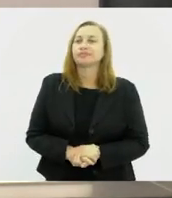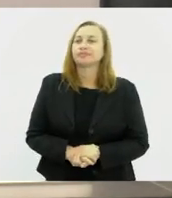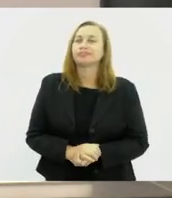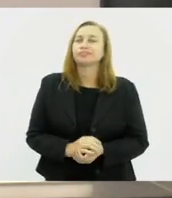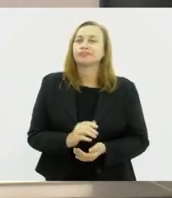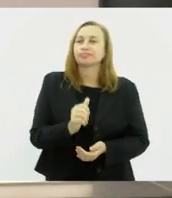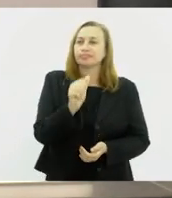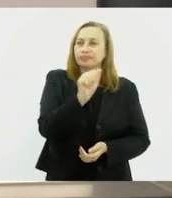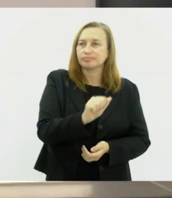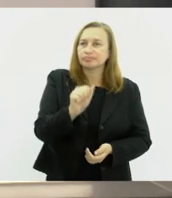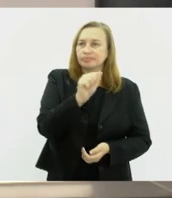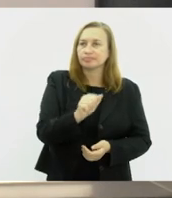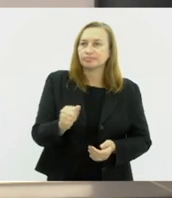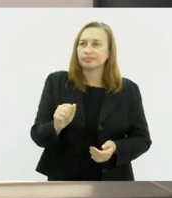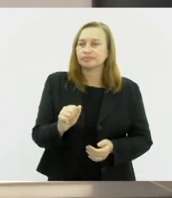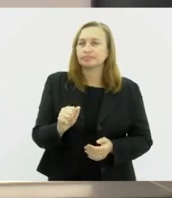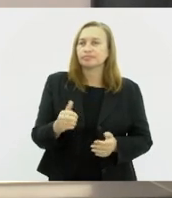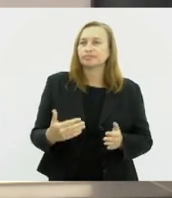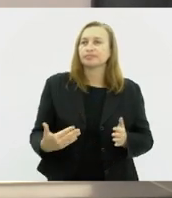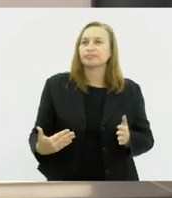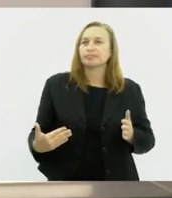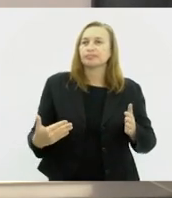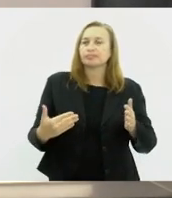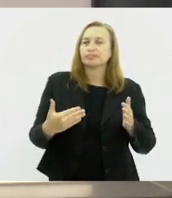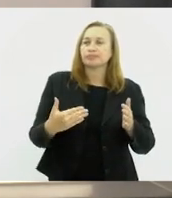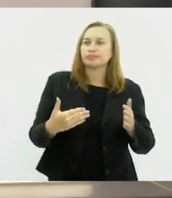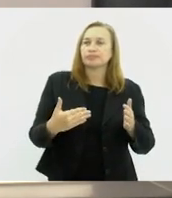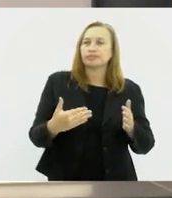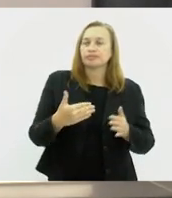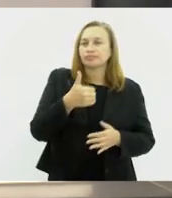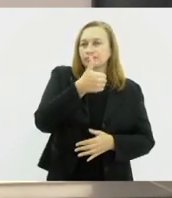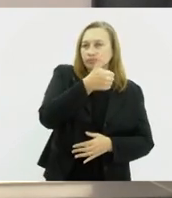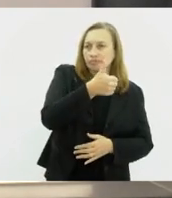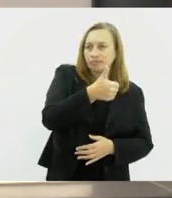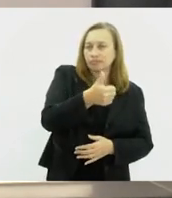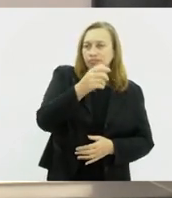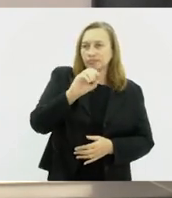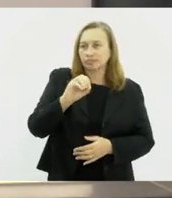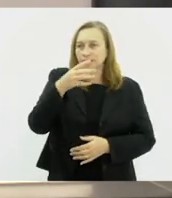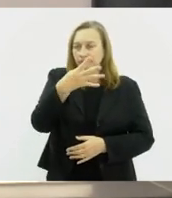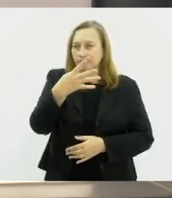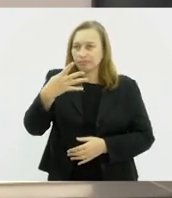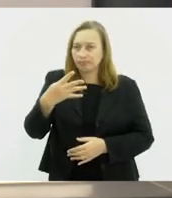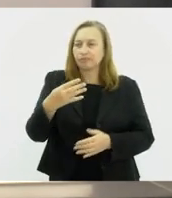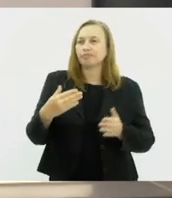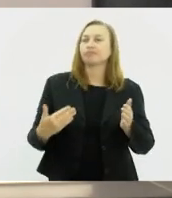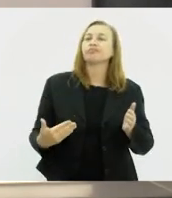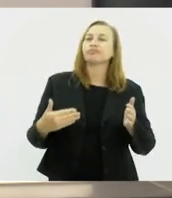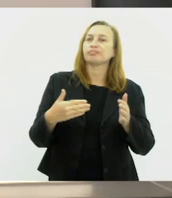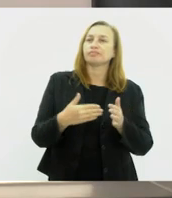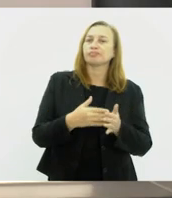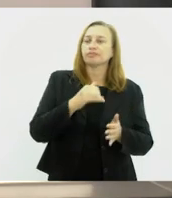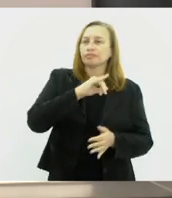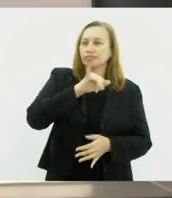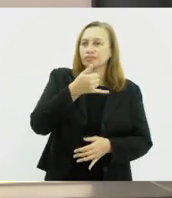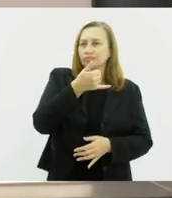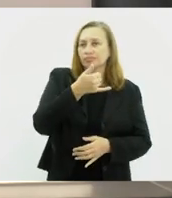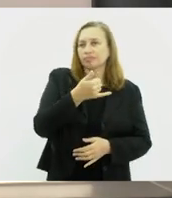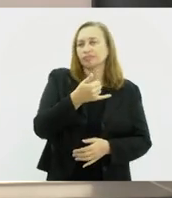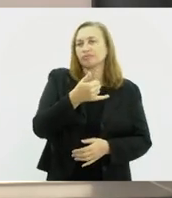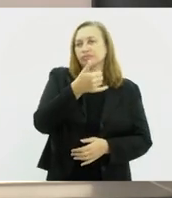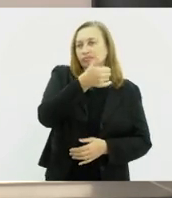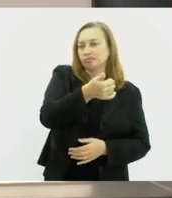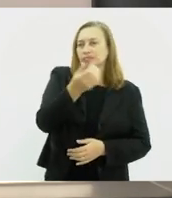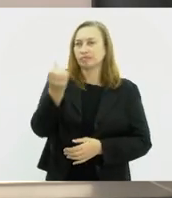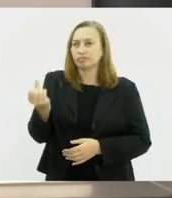agosto de 2014 e Janeiro de 2016 envolvendo 3745 acusado de infringir a lei